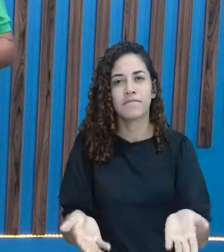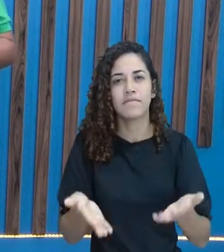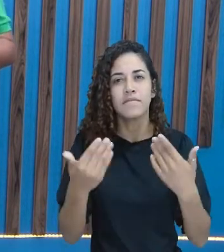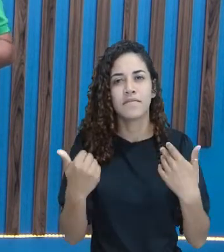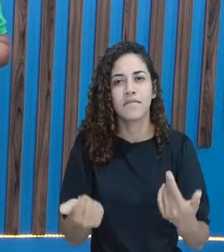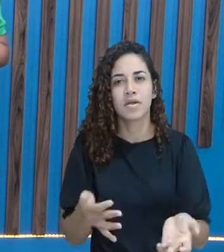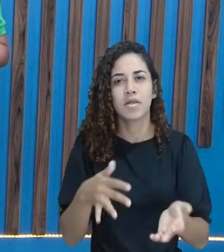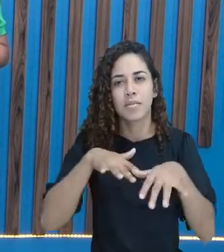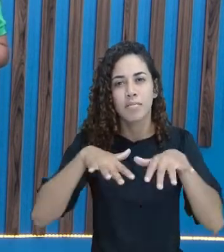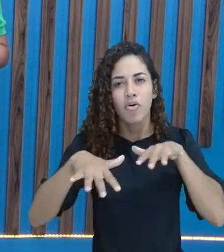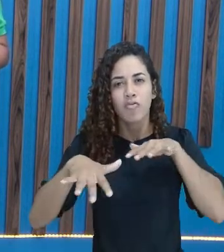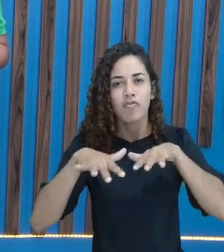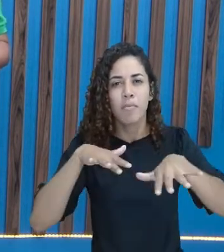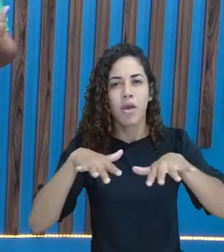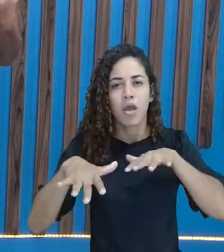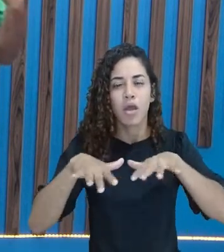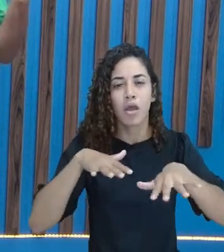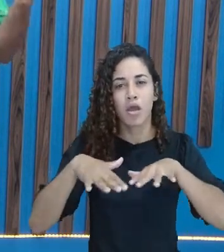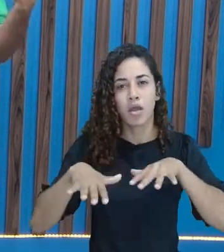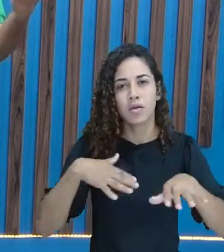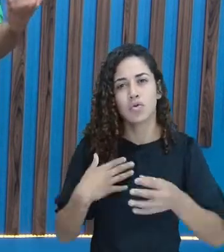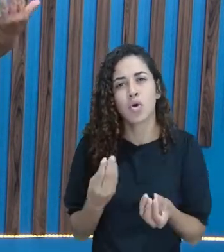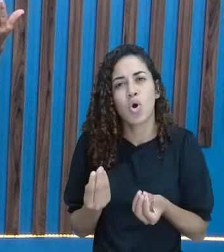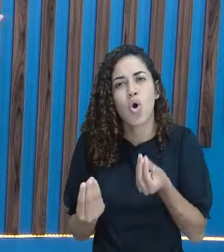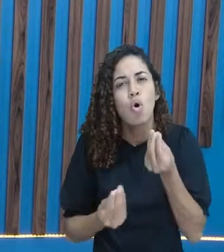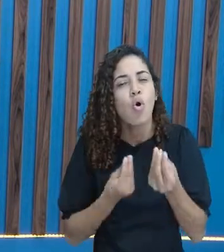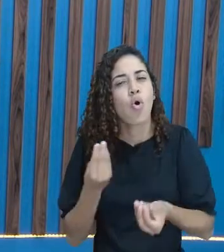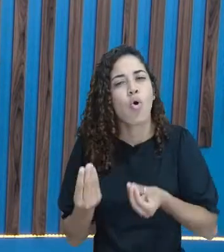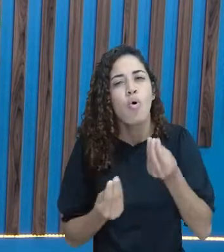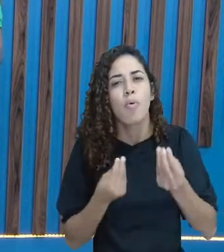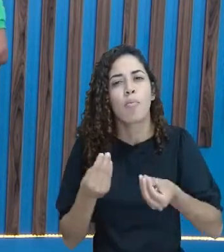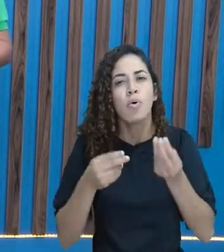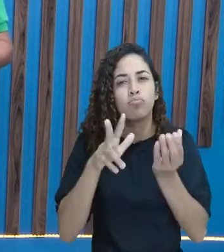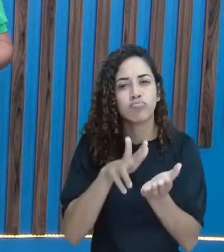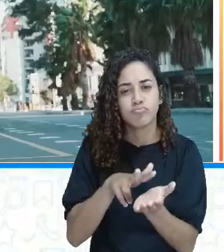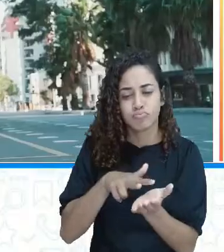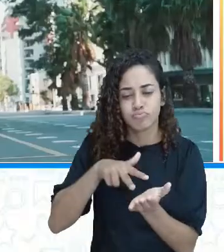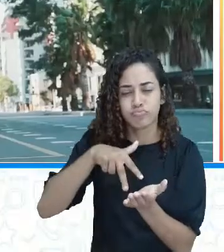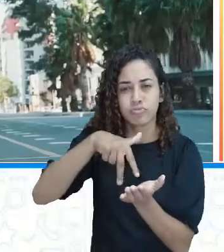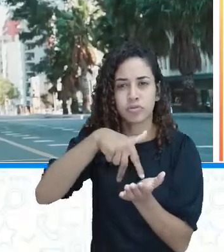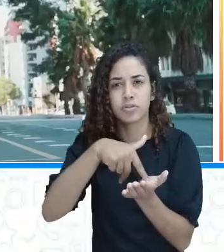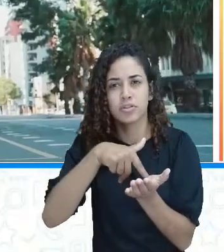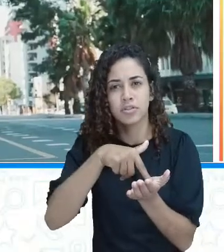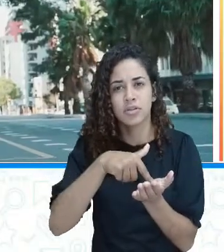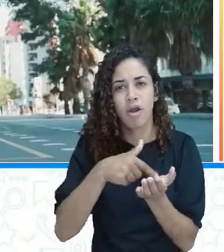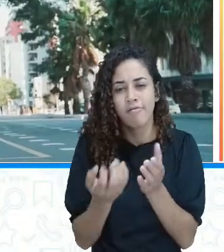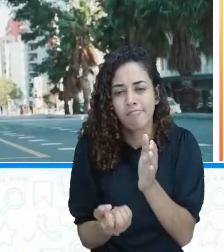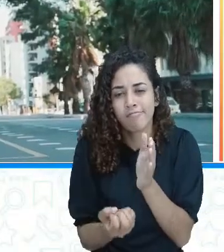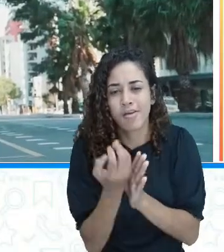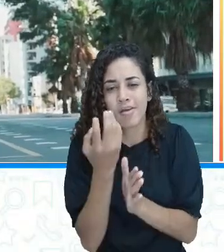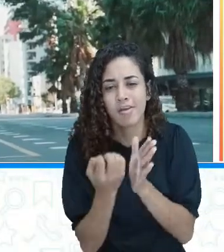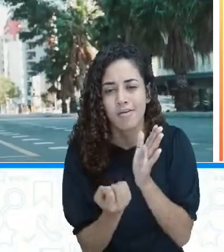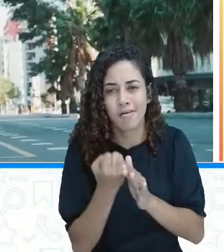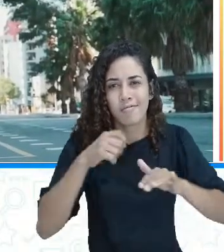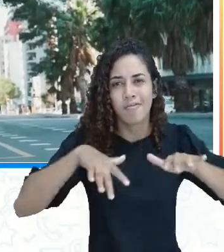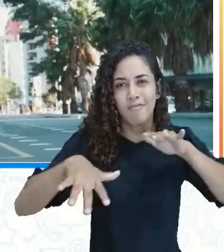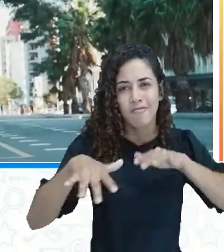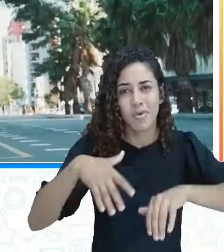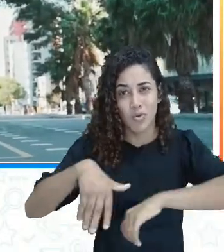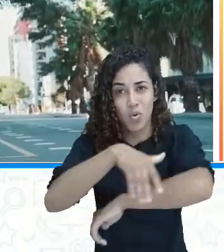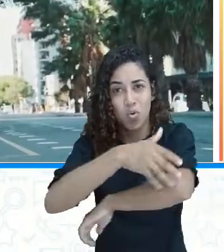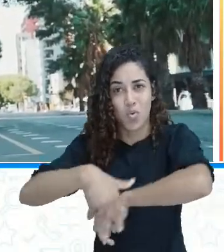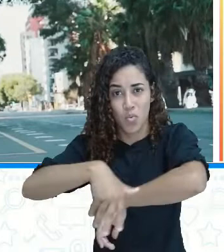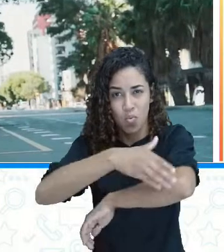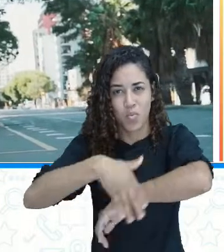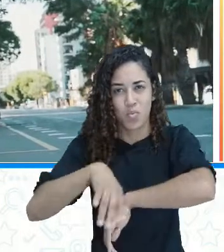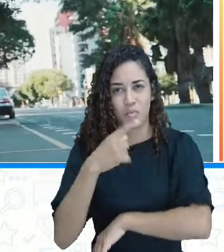movimentos. Veja como ela está aí, ó, criando a coreografia dela, numa rua. A gente está vendo que ela